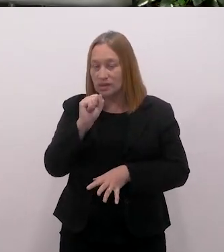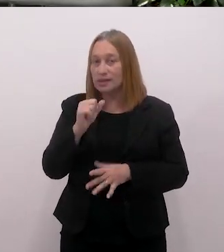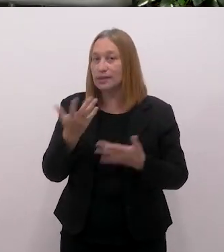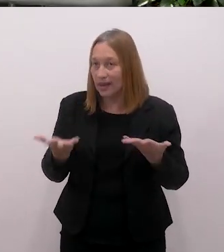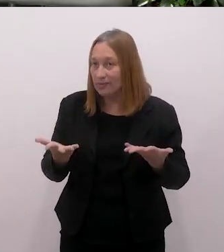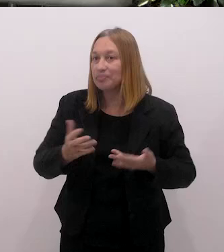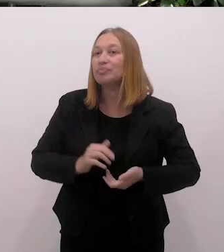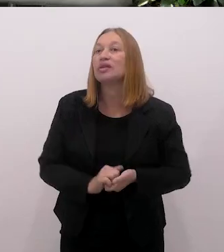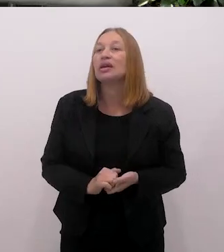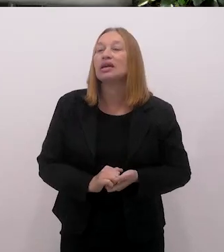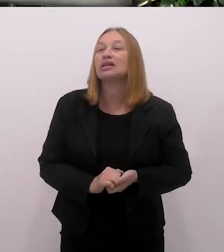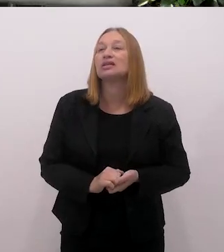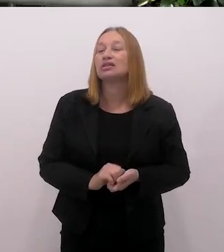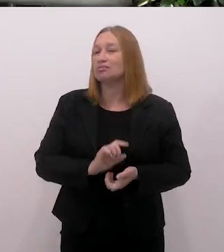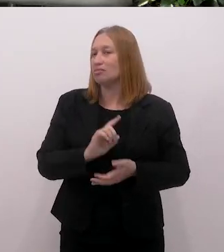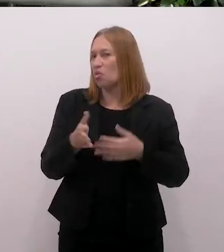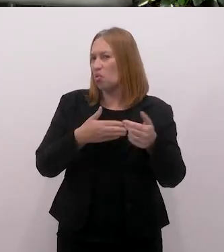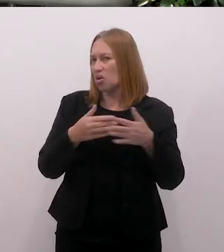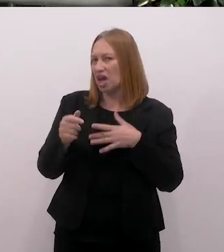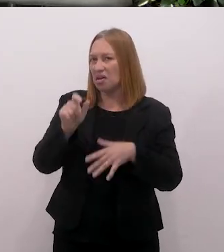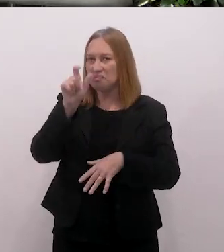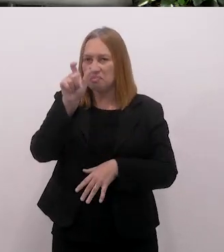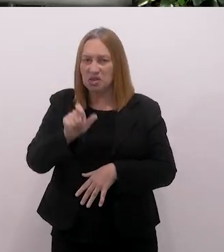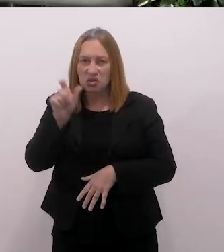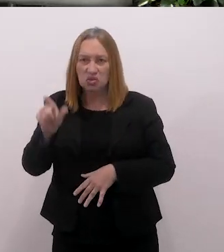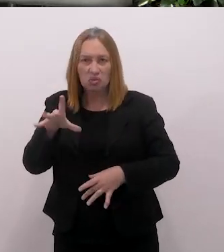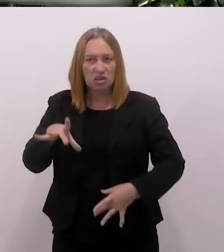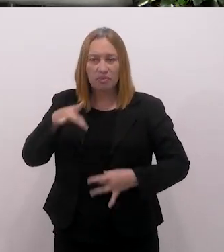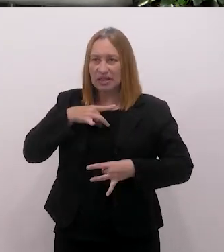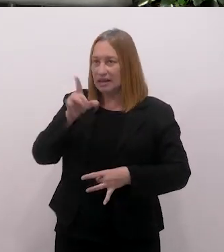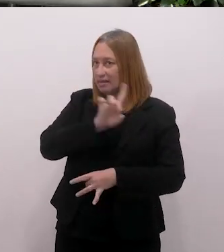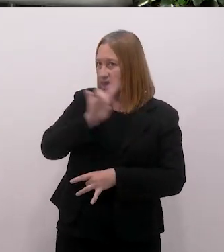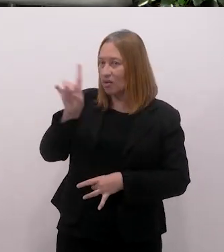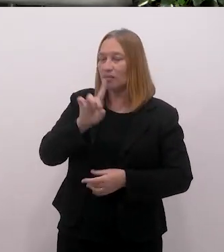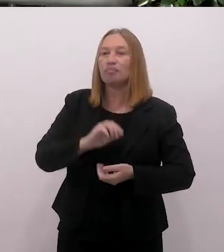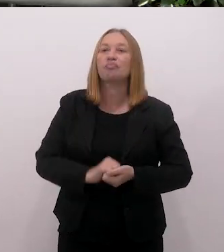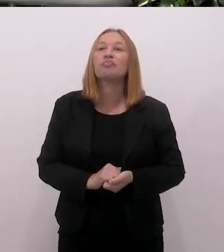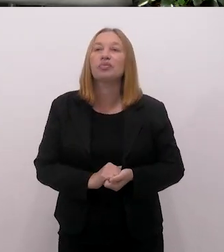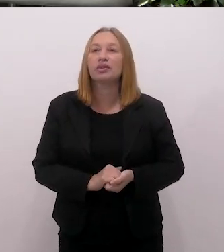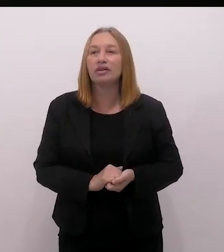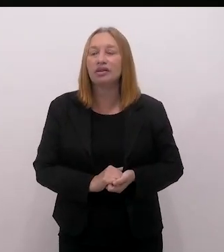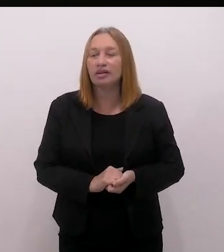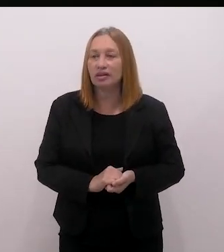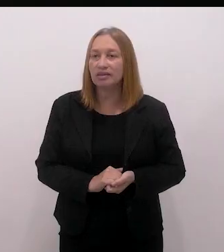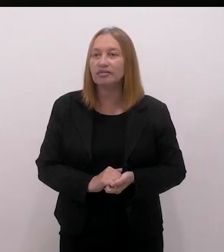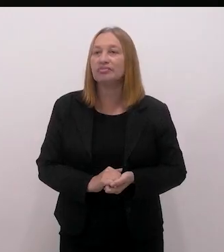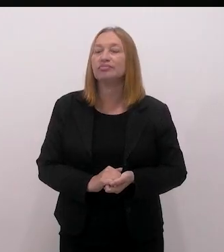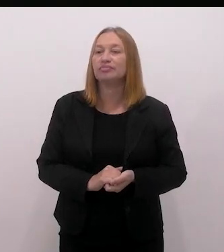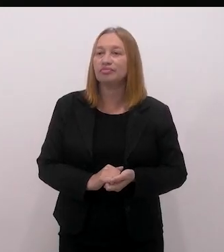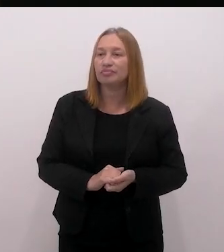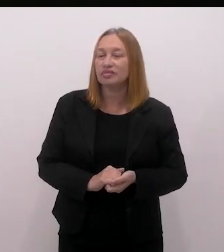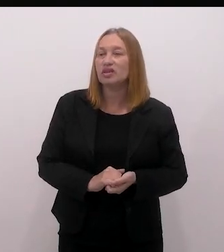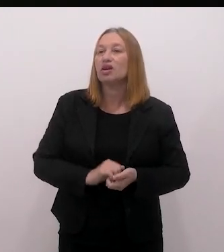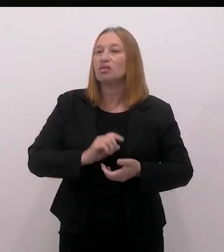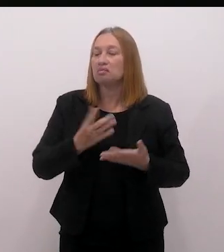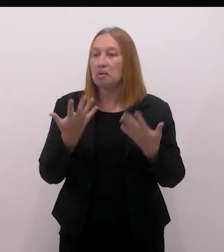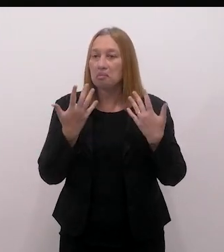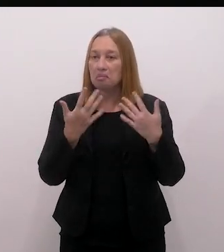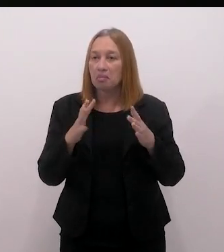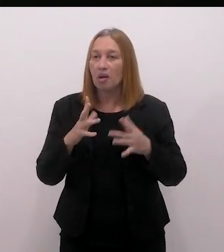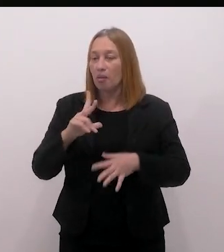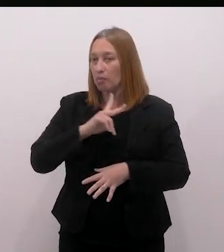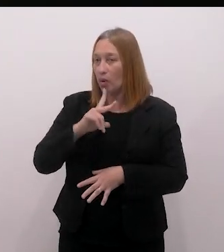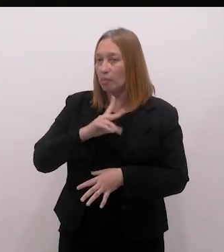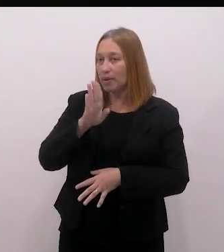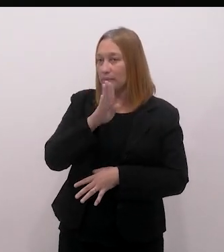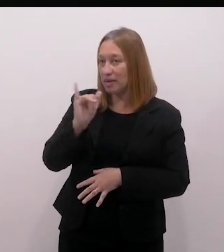muito grande, né? E não é para qualquer ator, né? Aquilo não dá para todo mundo. E é um negócio que você encarou lindamente, inclusive elogiada pela